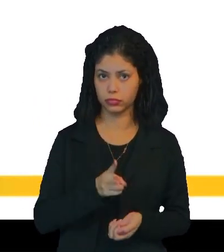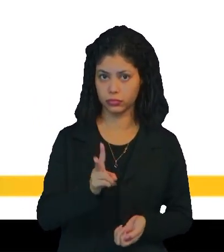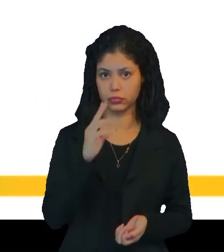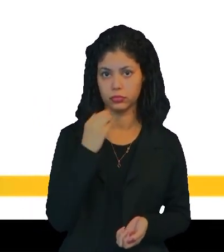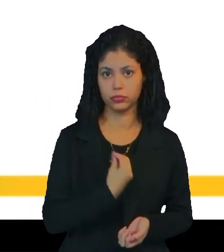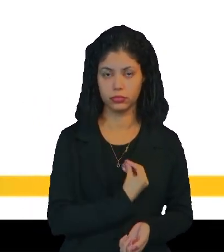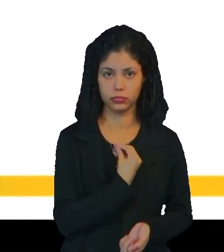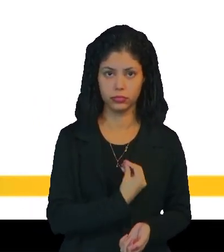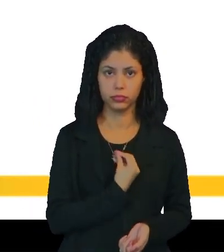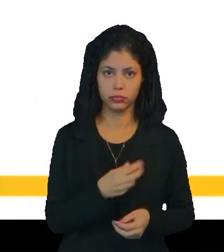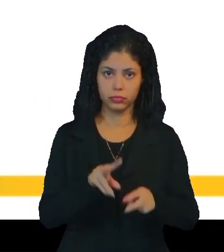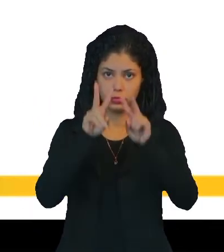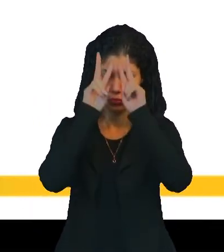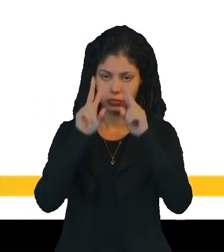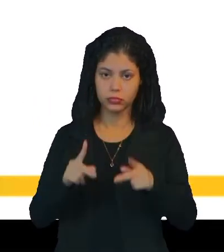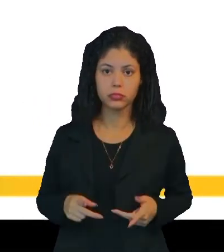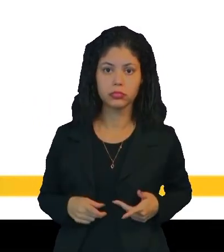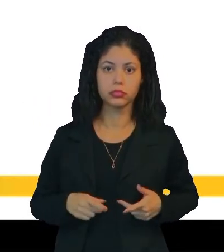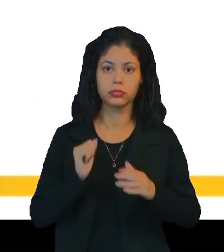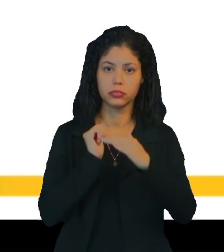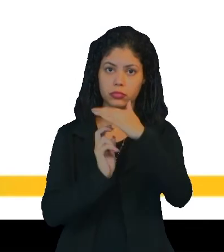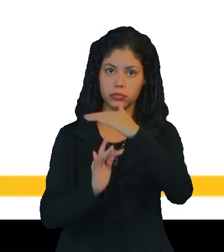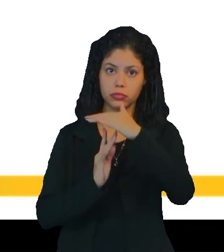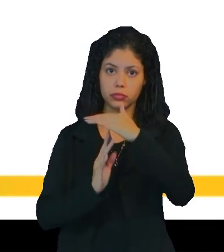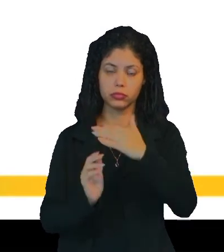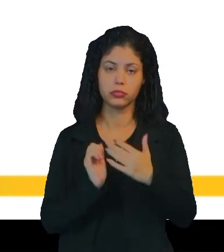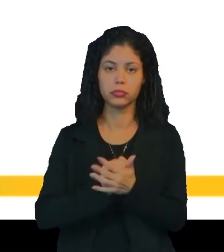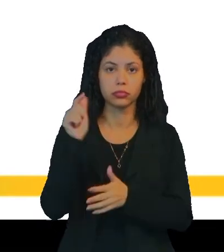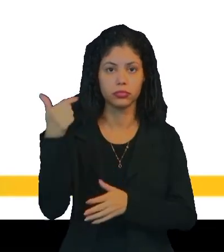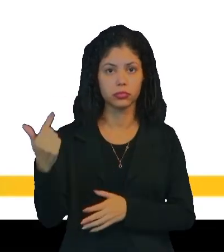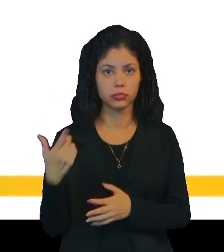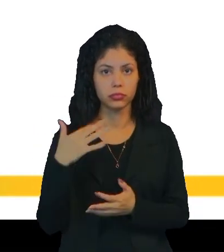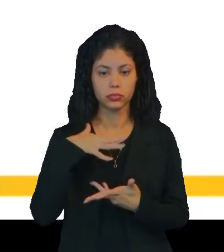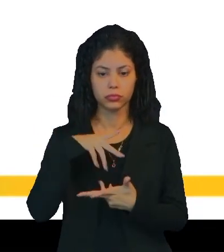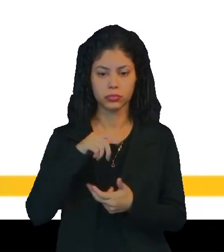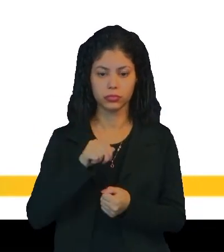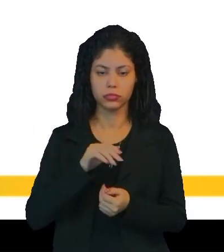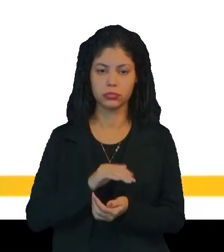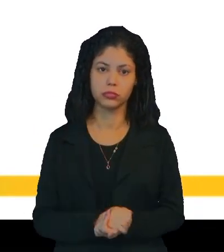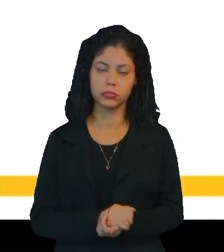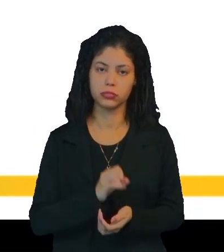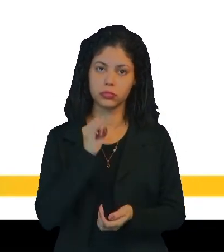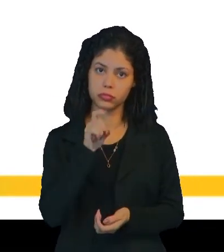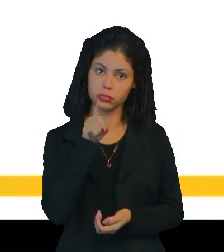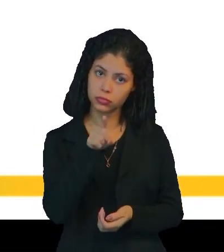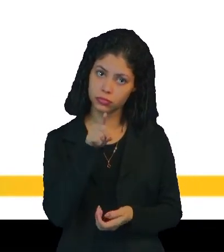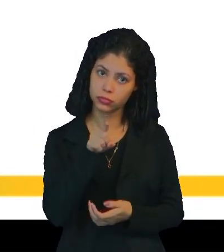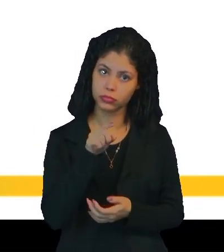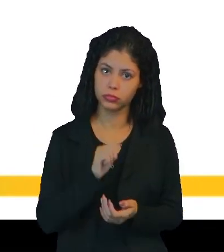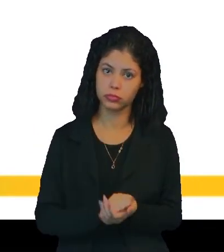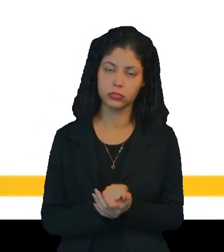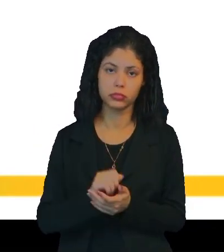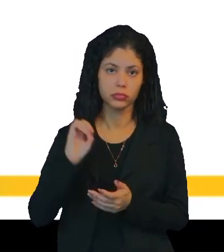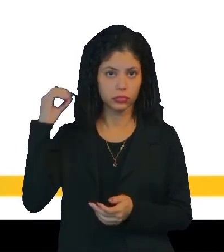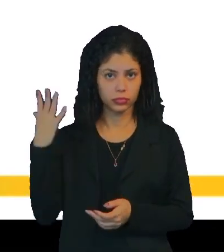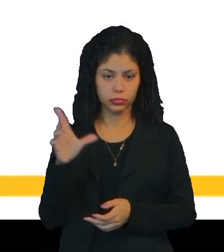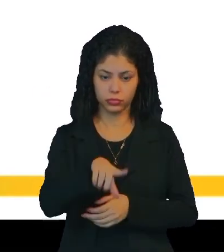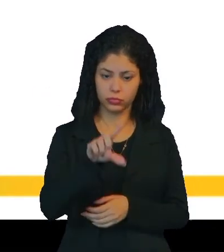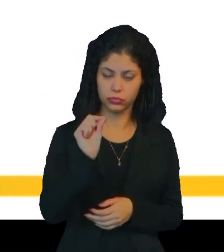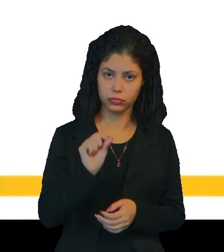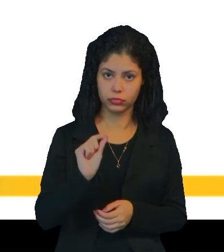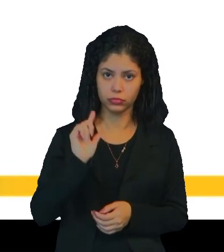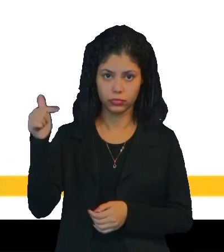da vida humana é a migração para outro planeta. Se você fosse encarregado de